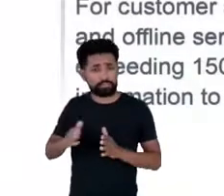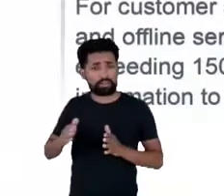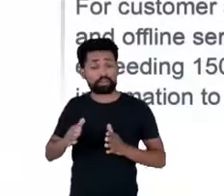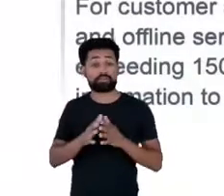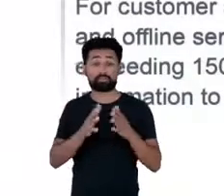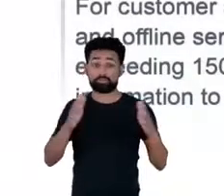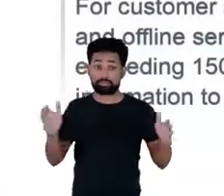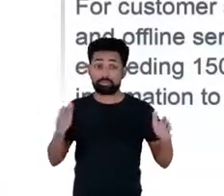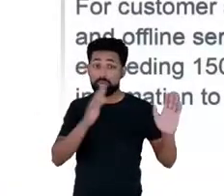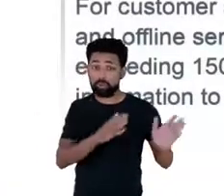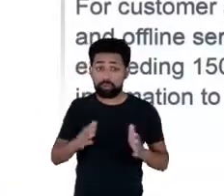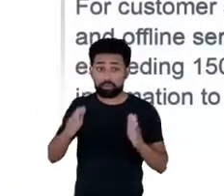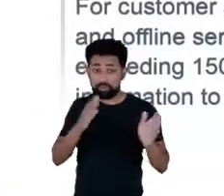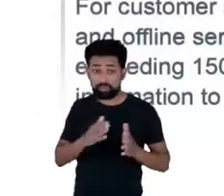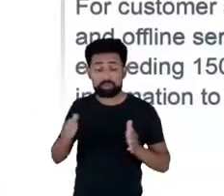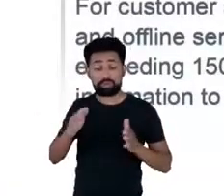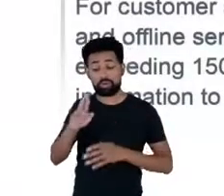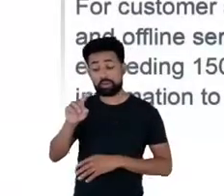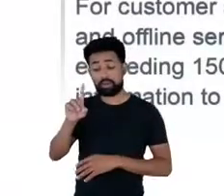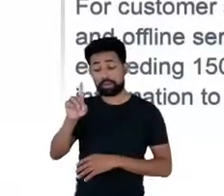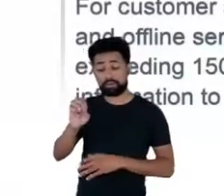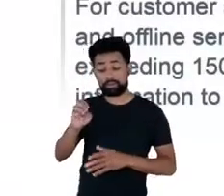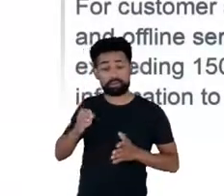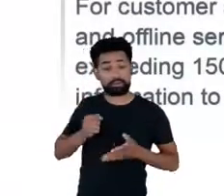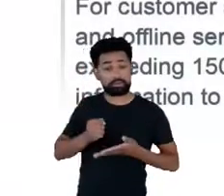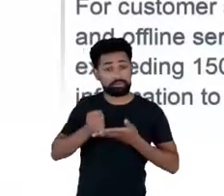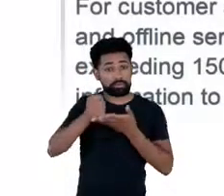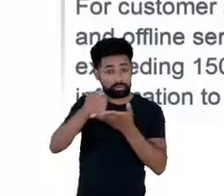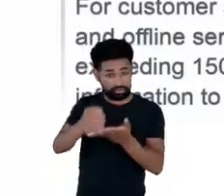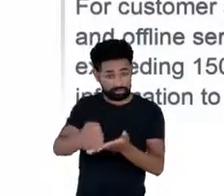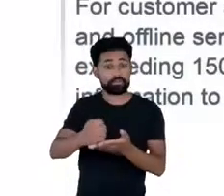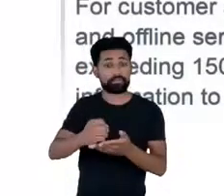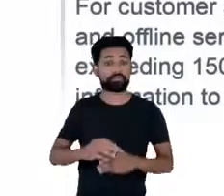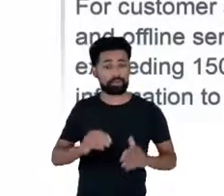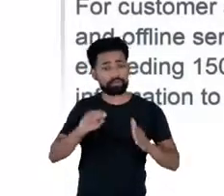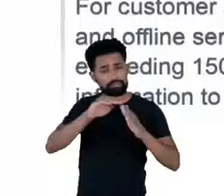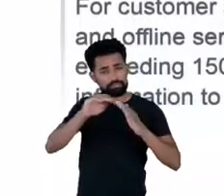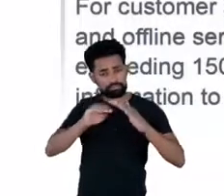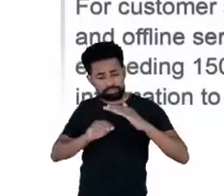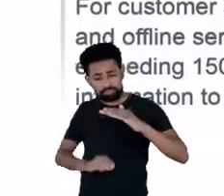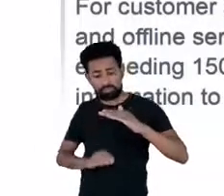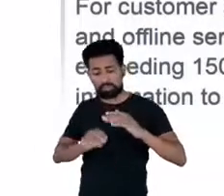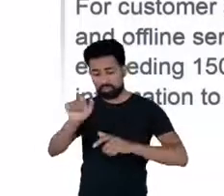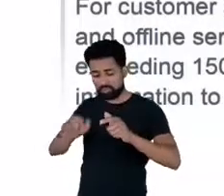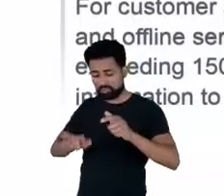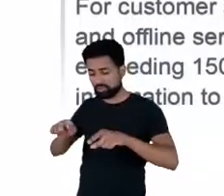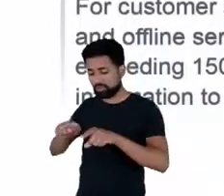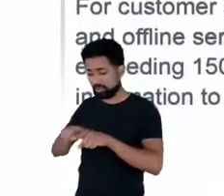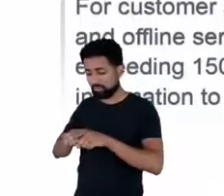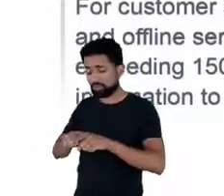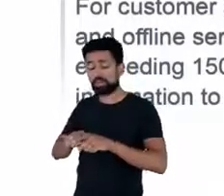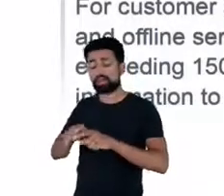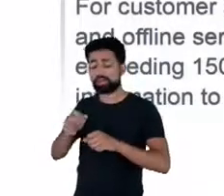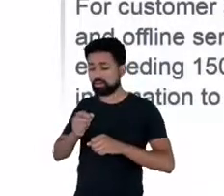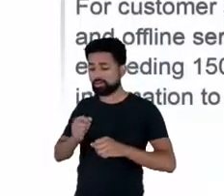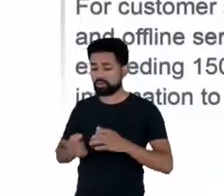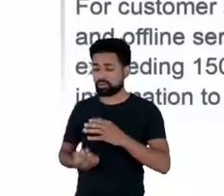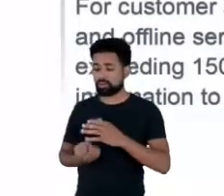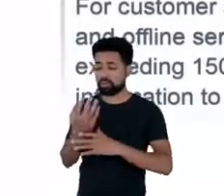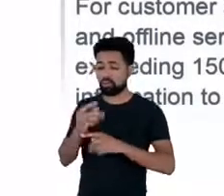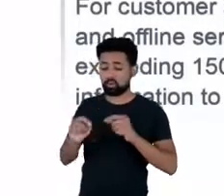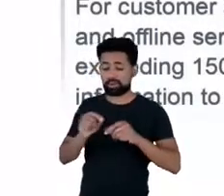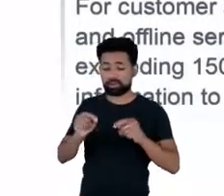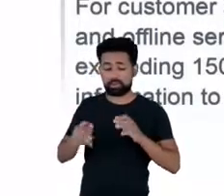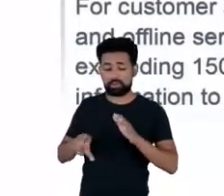rede, carregamento e armazenamento. Para o serviço ao consumidor, criamos uma plataforma de